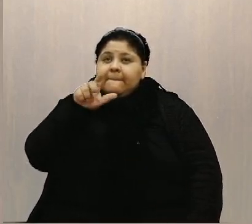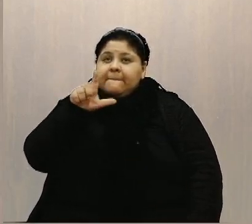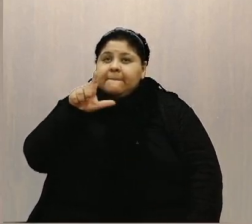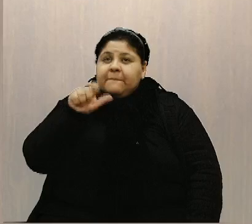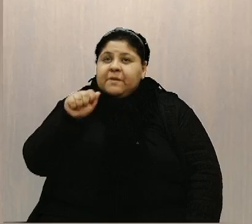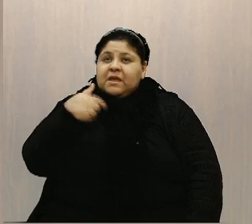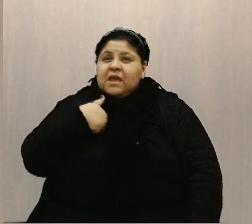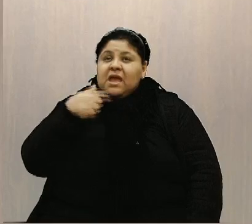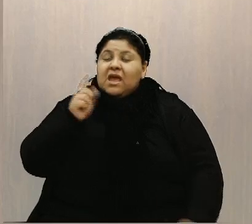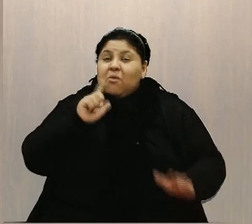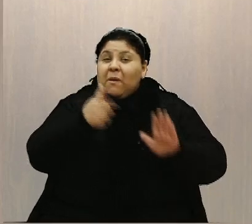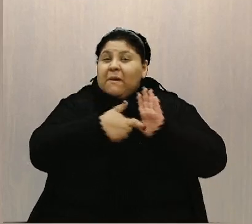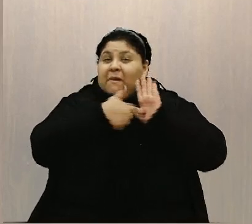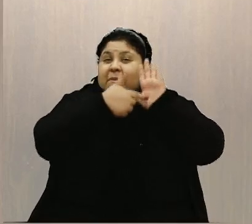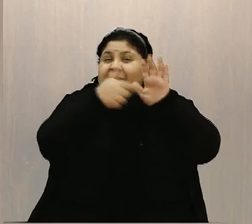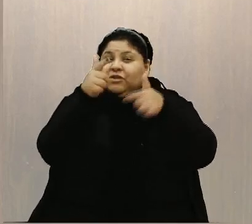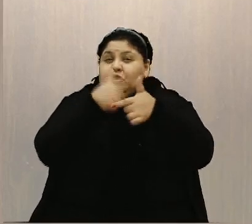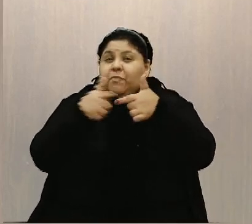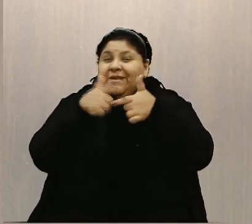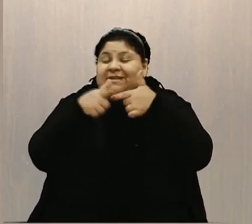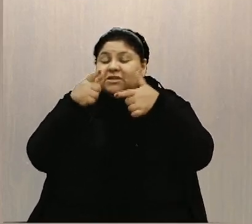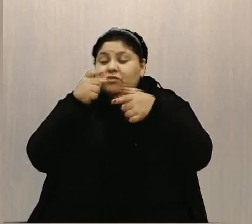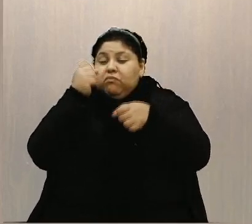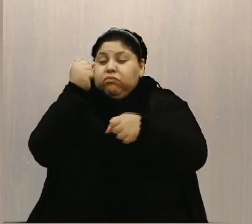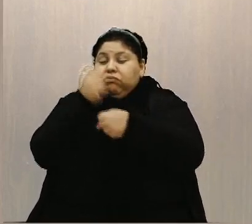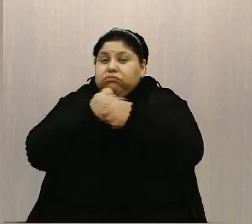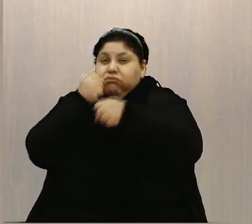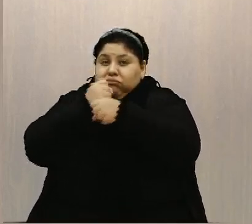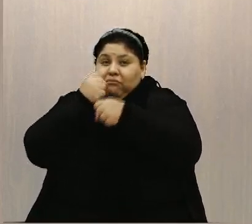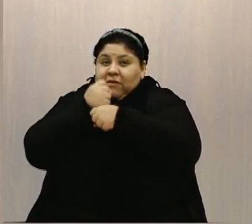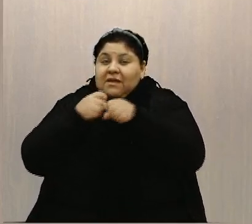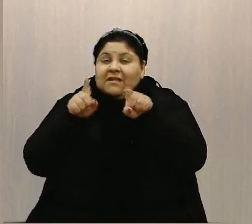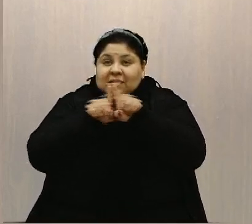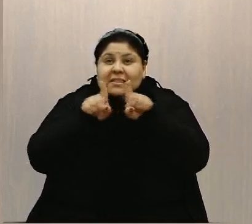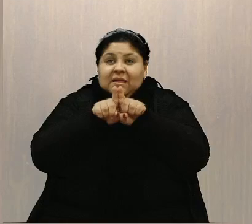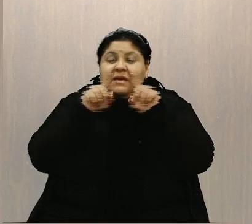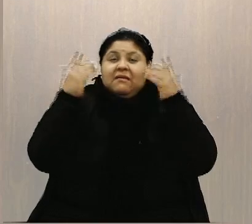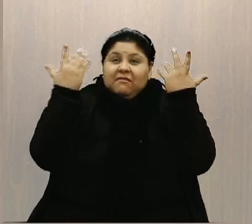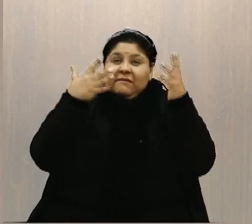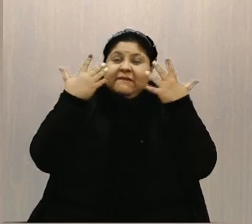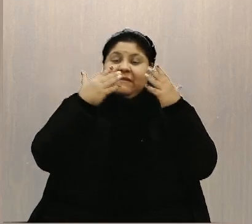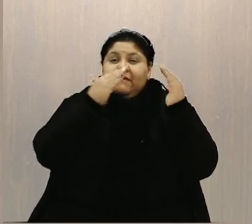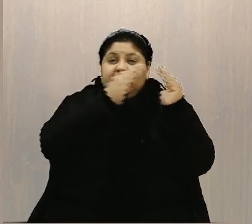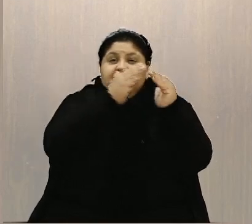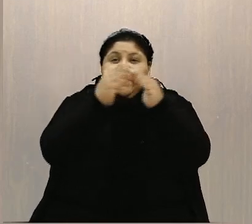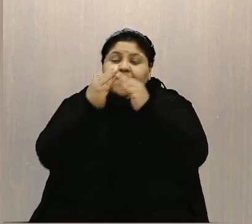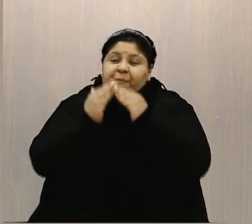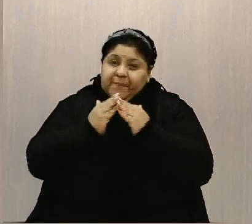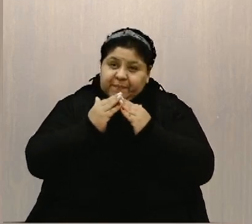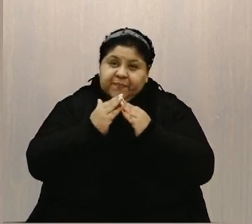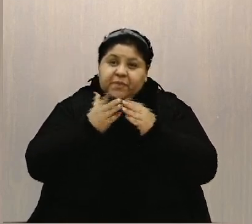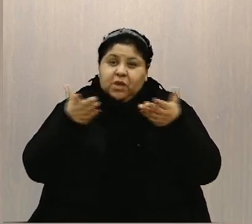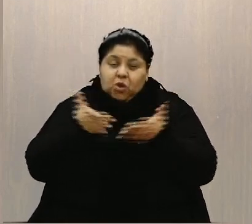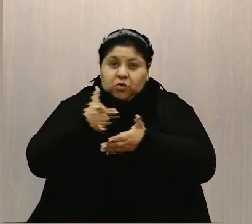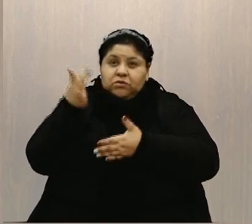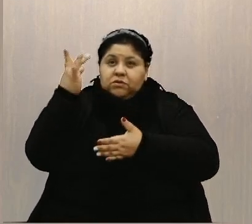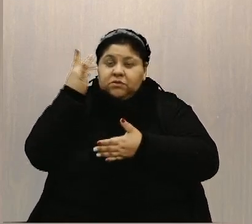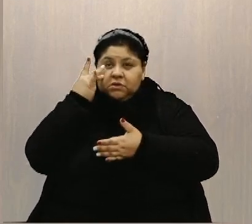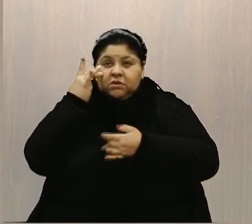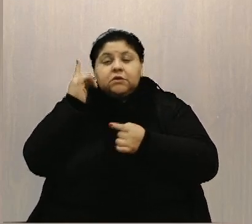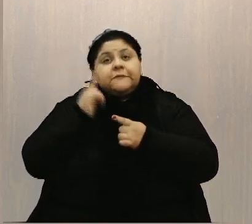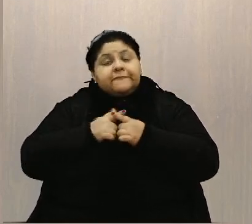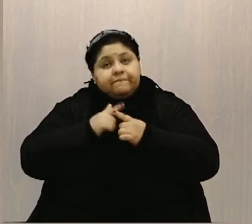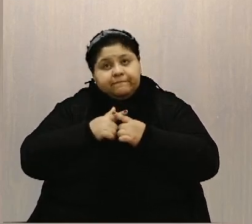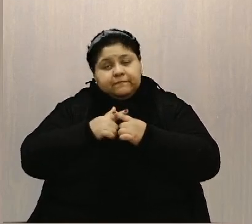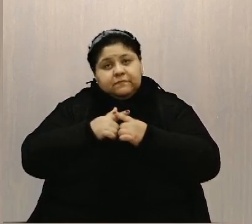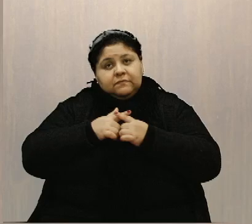de anos aquilo daquele jeito. Mas também quero parabenizar as moradoras, os moradores que estão aqui, porque assim,